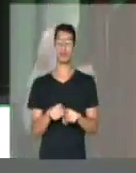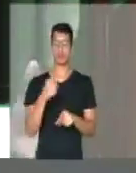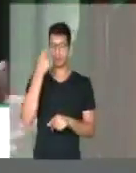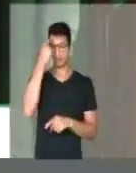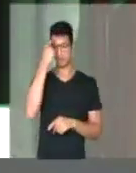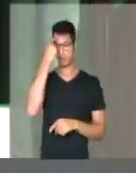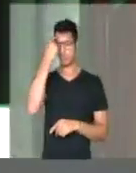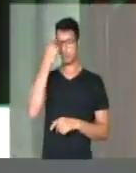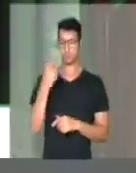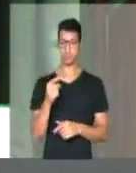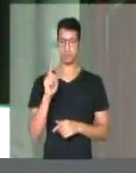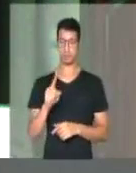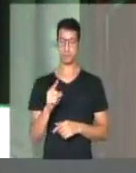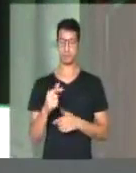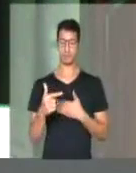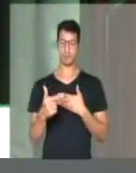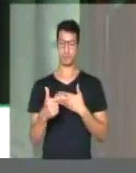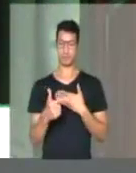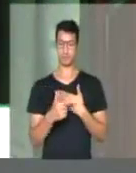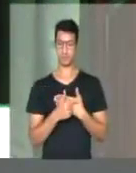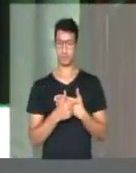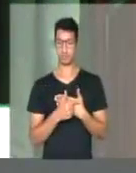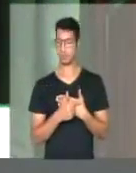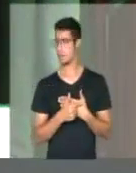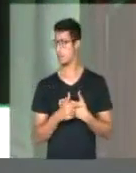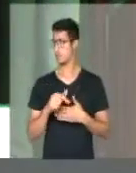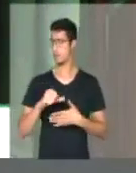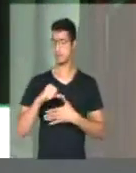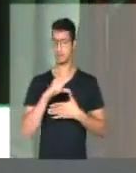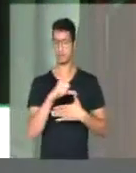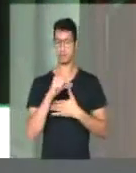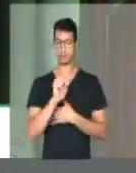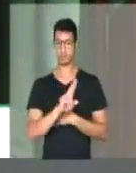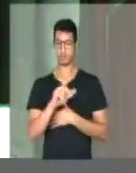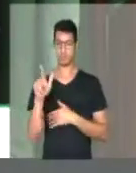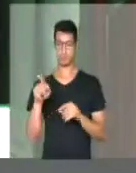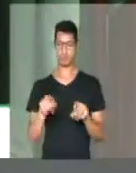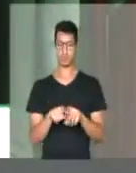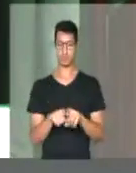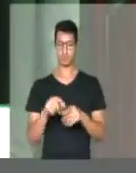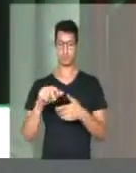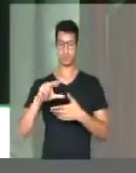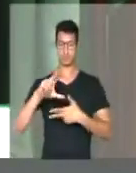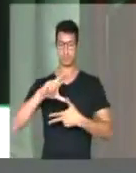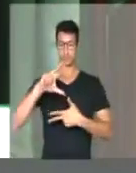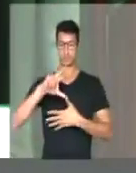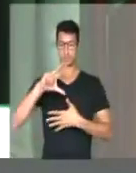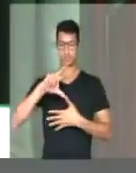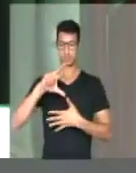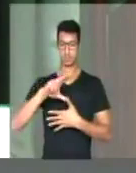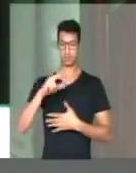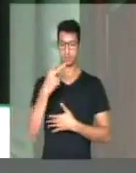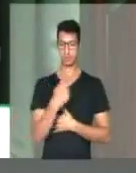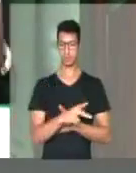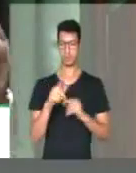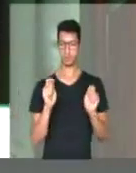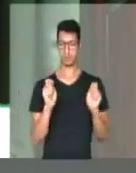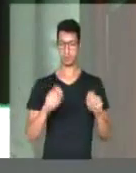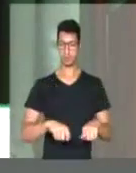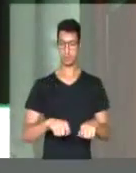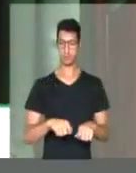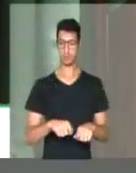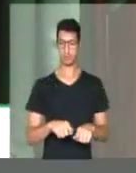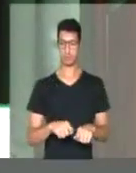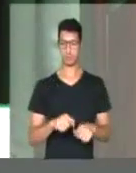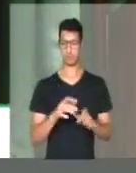pensar o papel da América do Sul e da América Latina, a sua